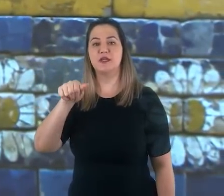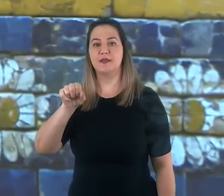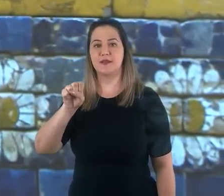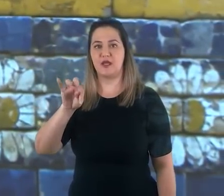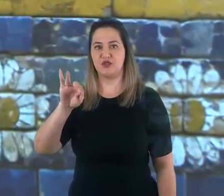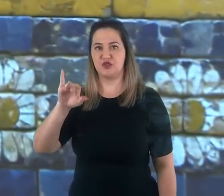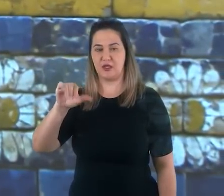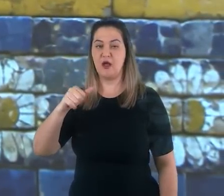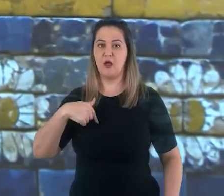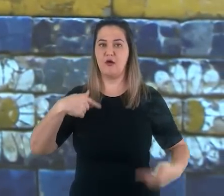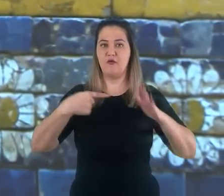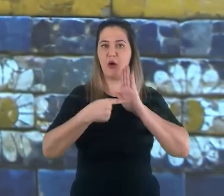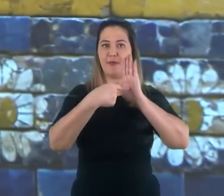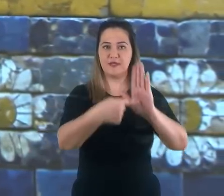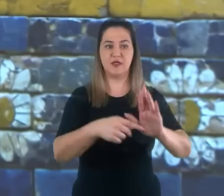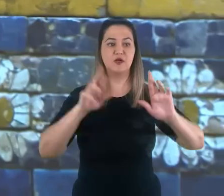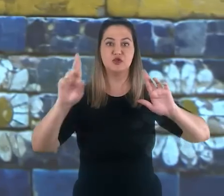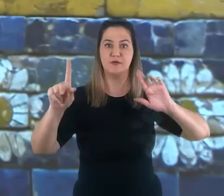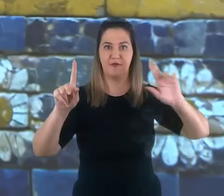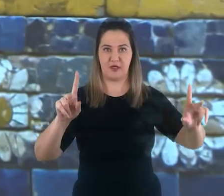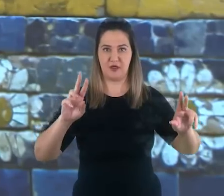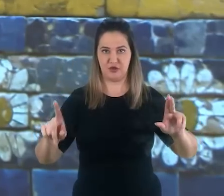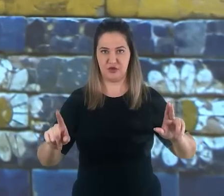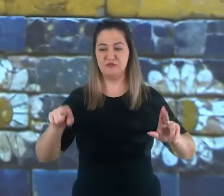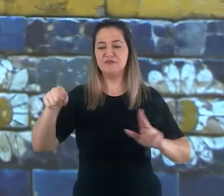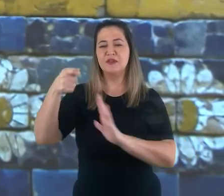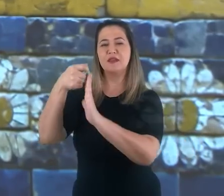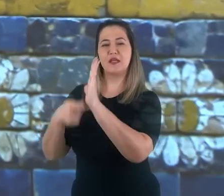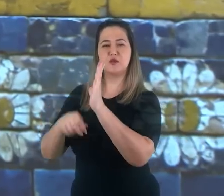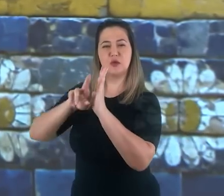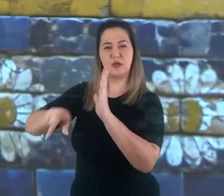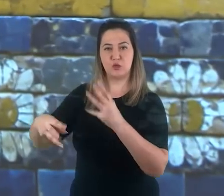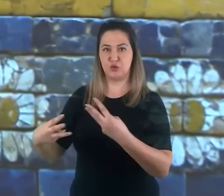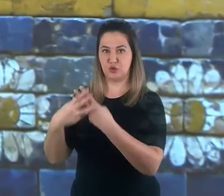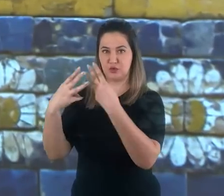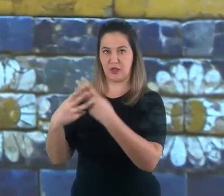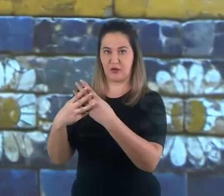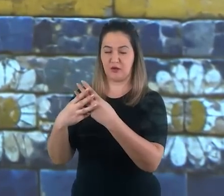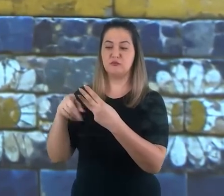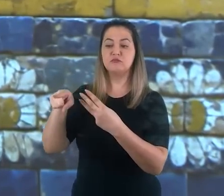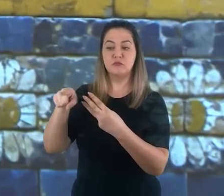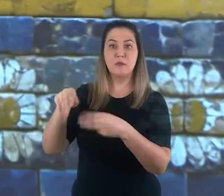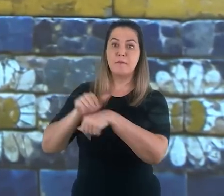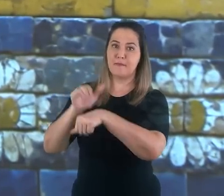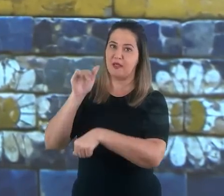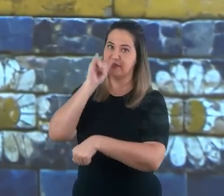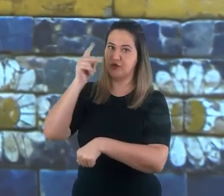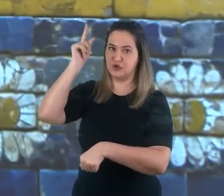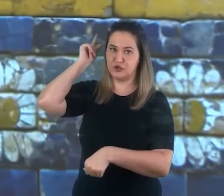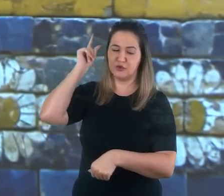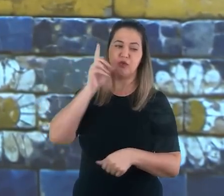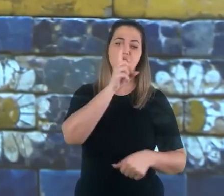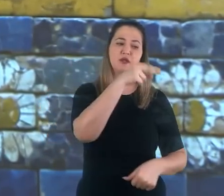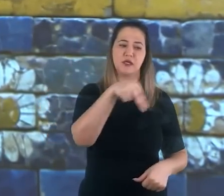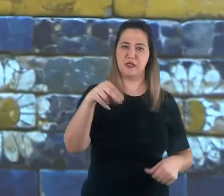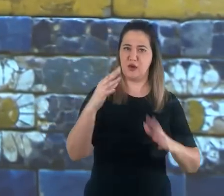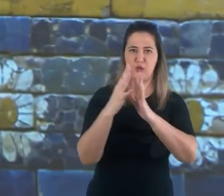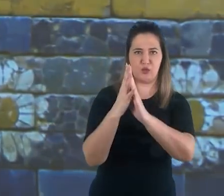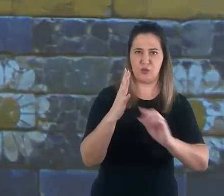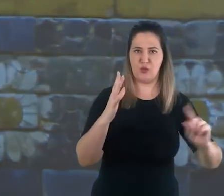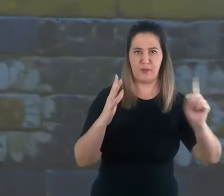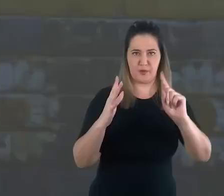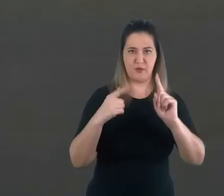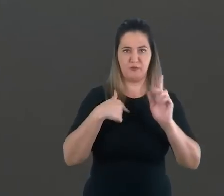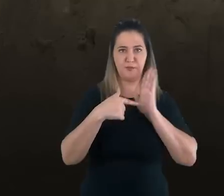Daniel e esses textos não judaicos que eram até anteriores a ele, e você vai ver que Daniel não pode tê-los plagiado. Eu vou mostrar